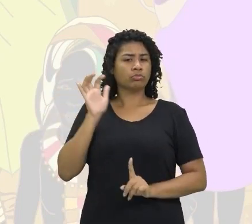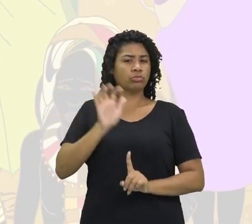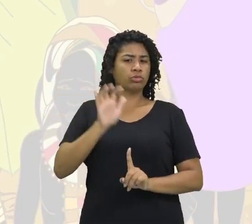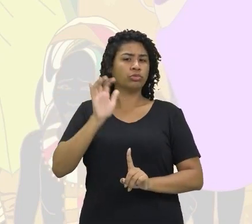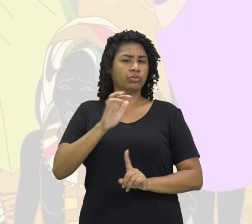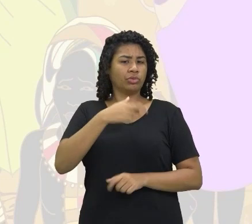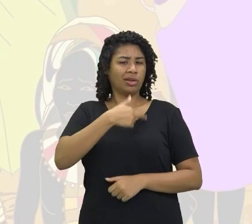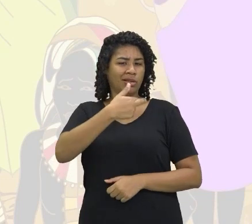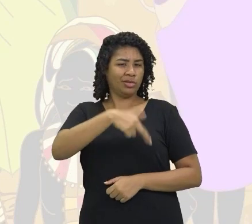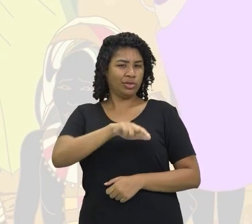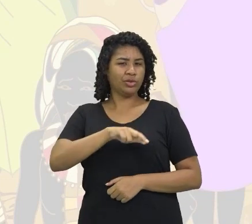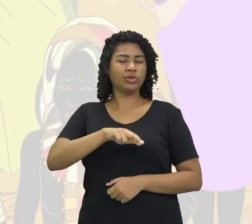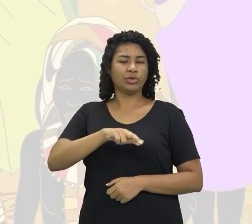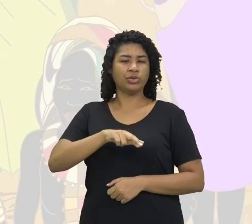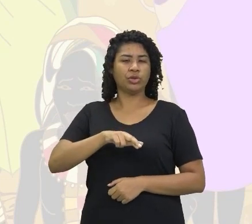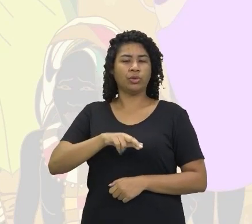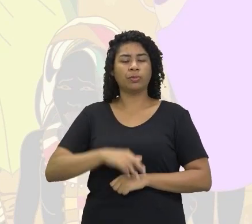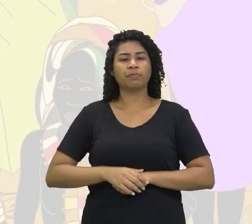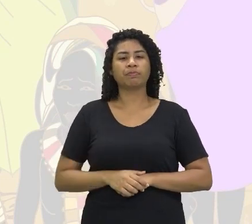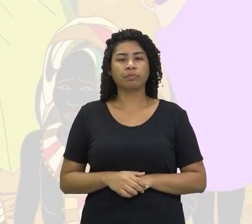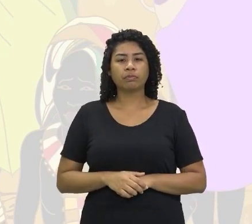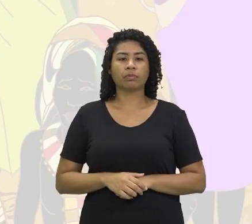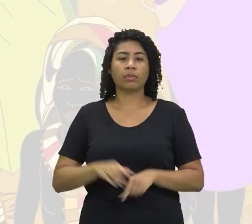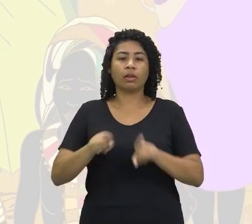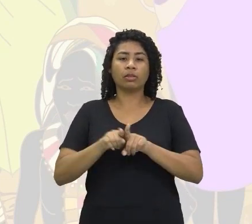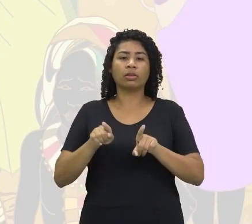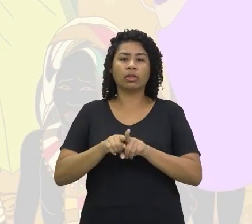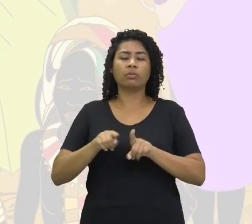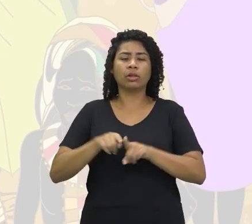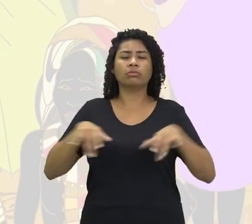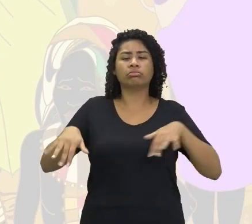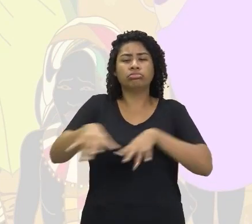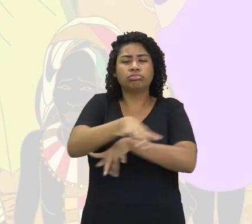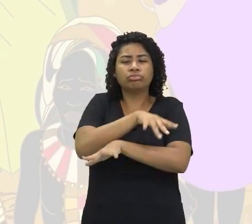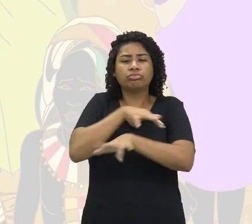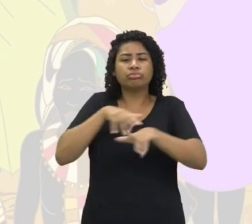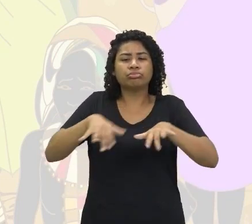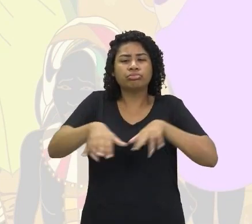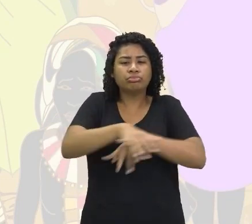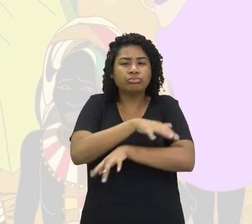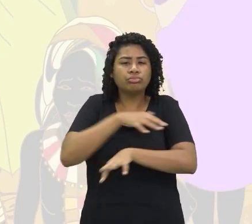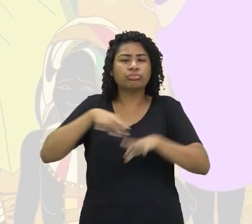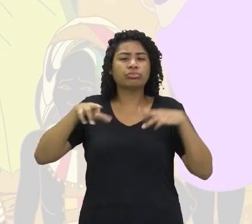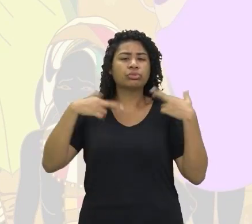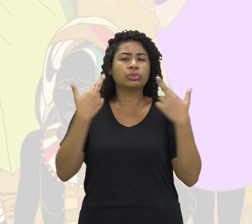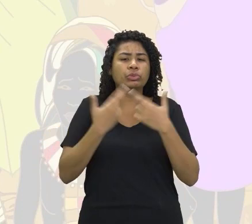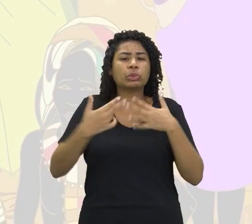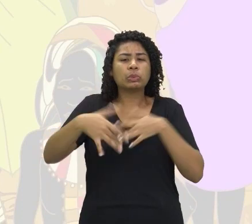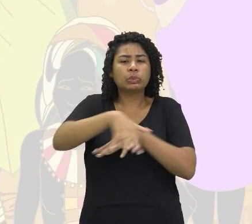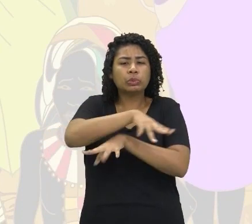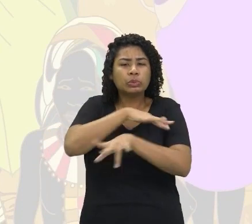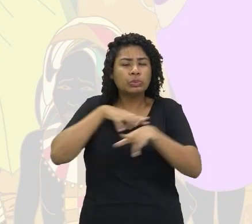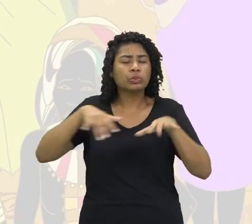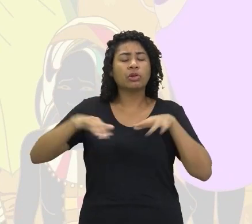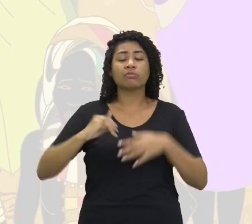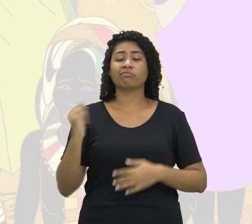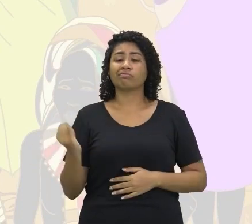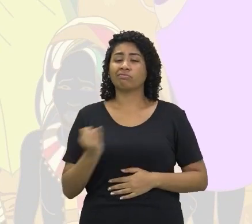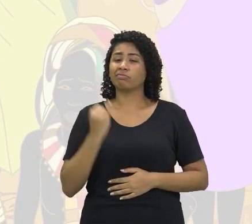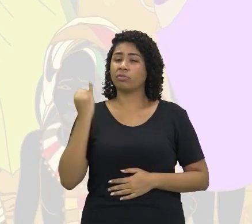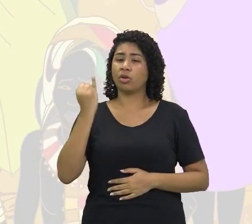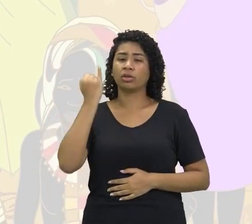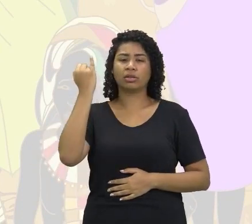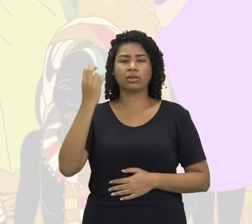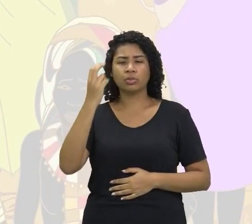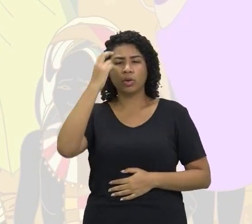A importância dos ritos é muito também importante, muito substancial para as religiões